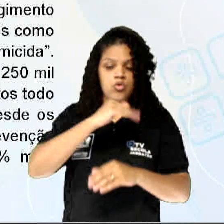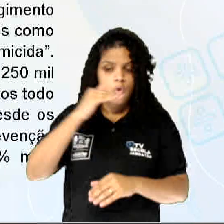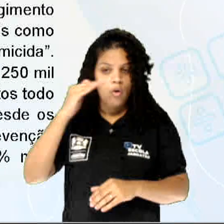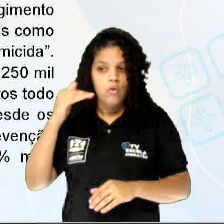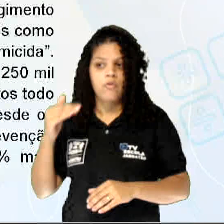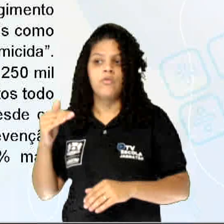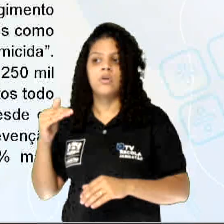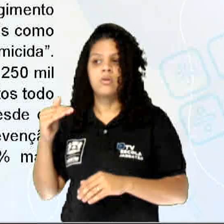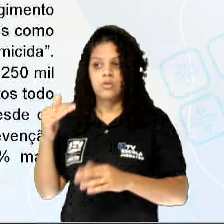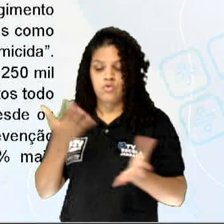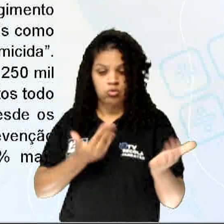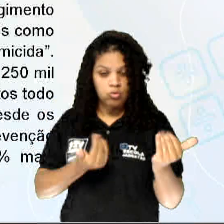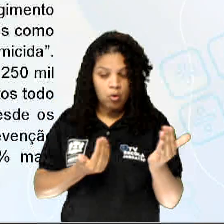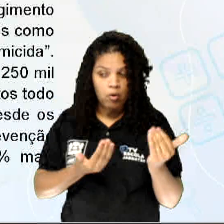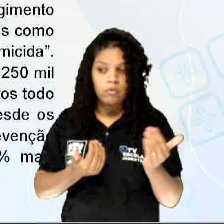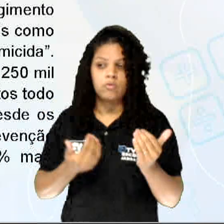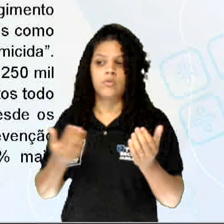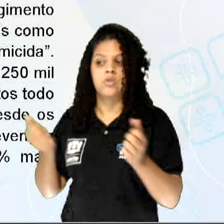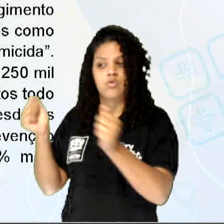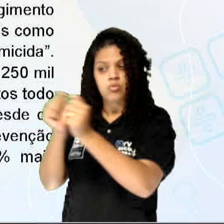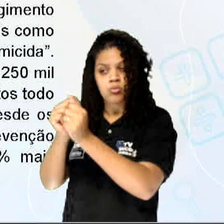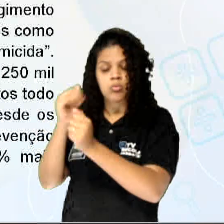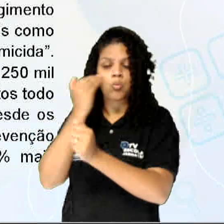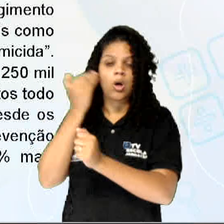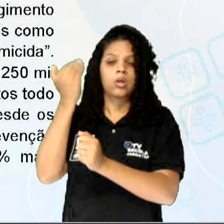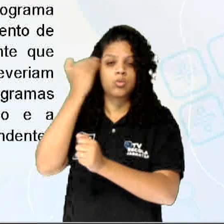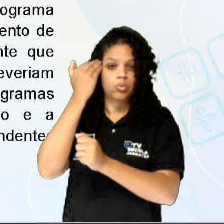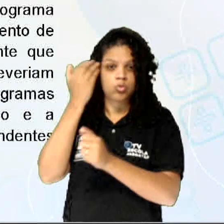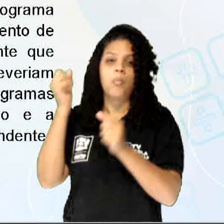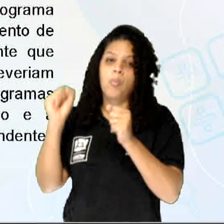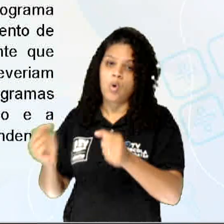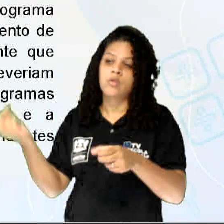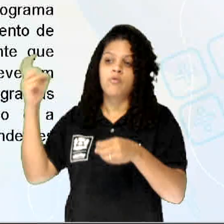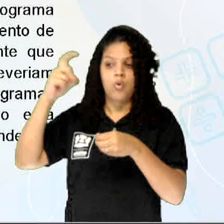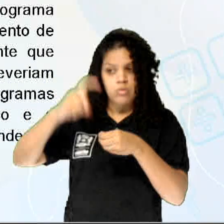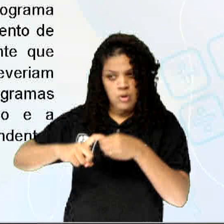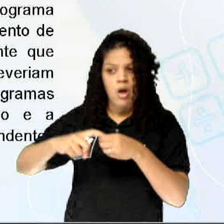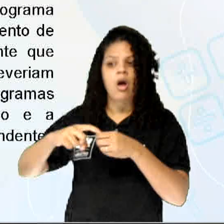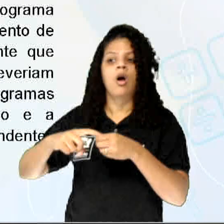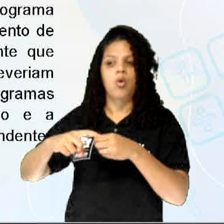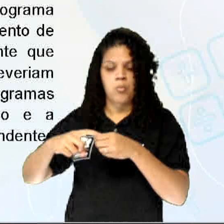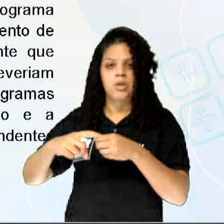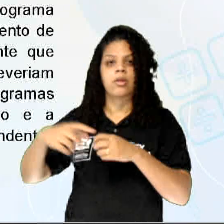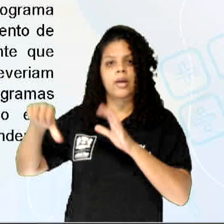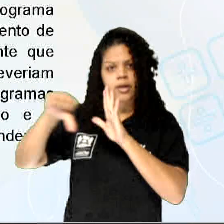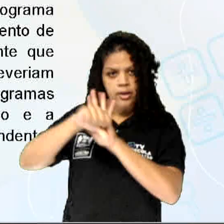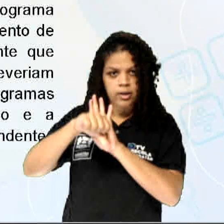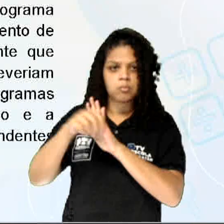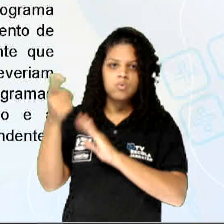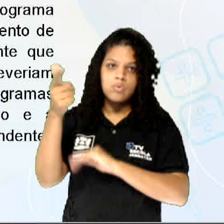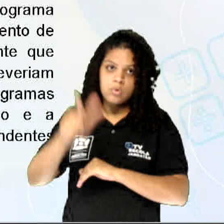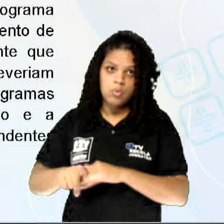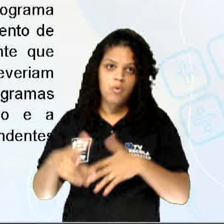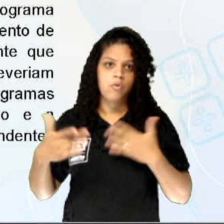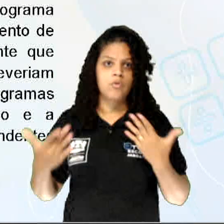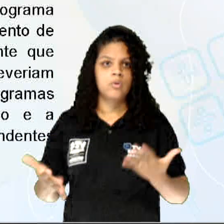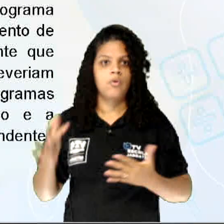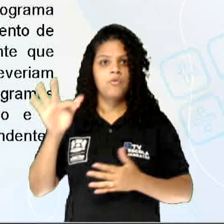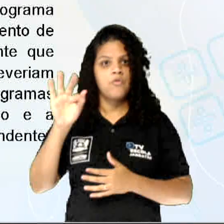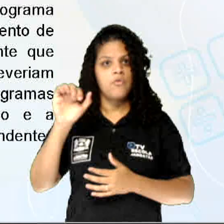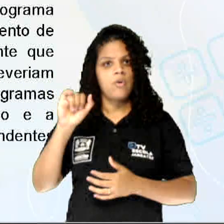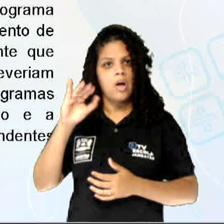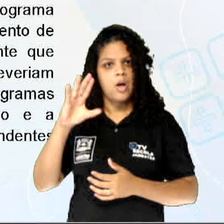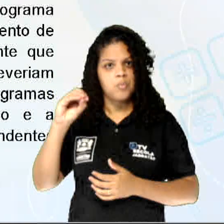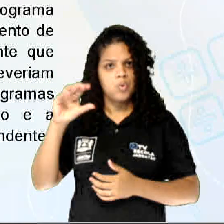têm 34% mais chance de voltar a cometer crimes. Fábio Paes, representante da ONG